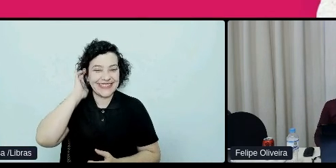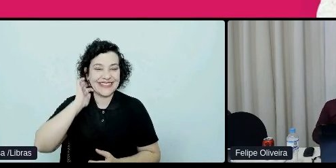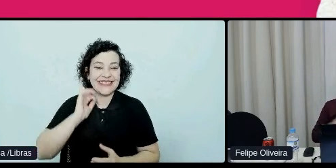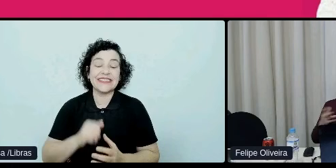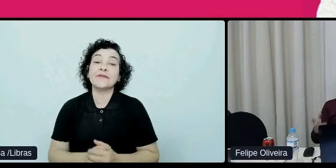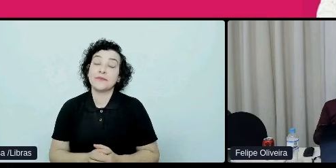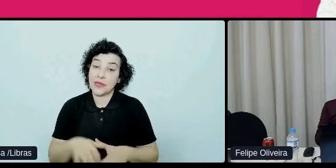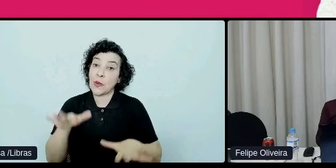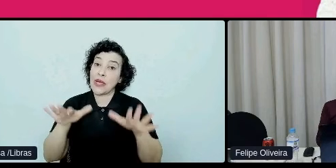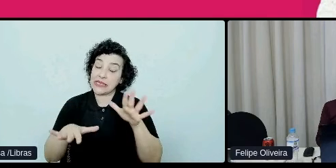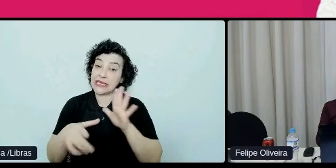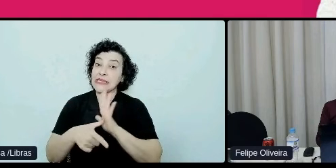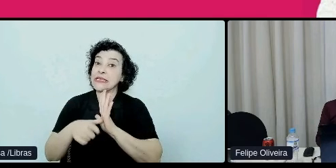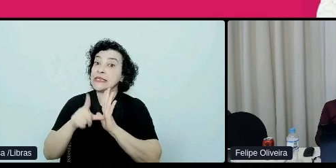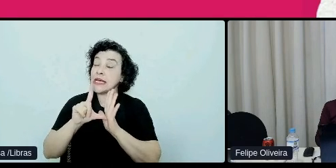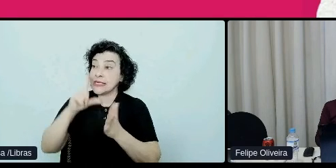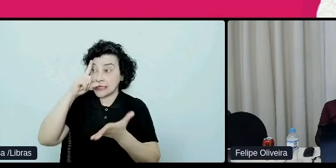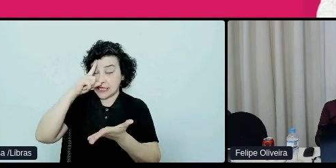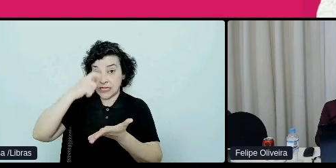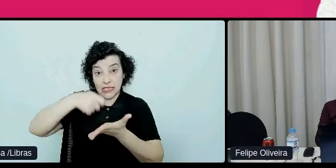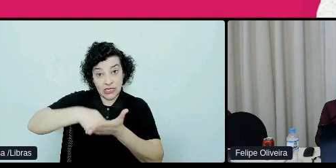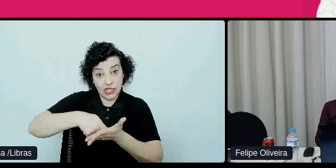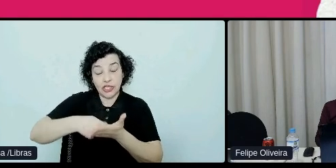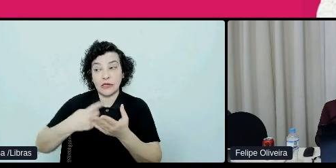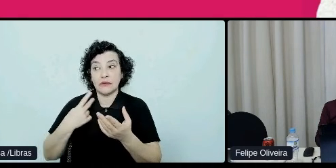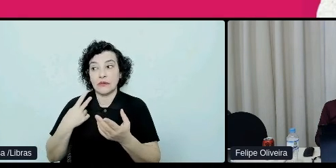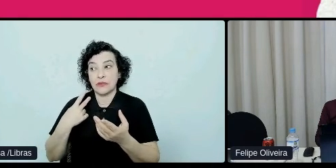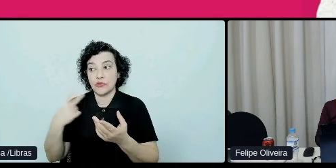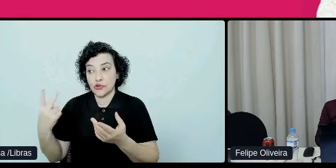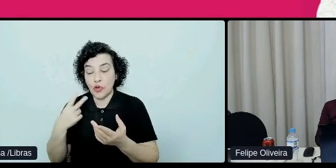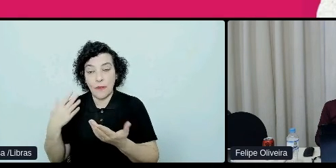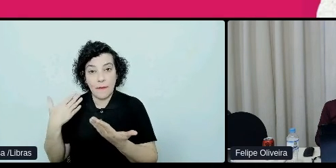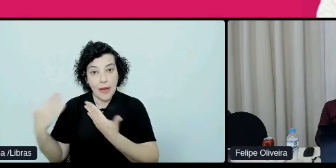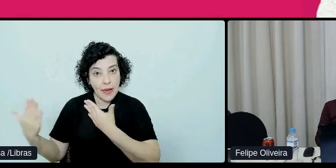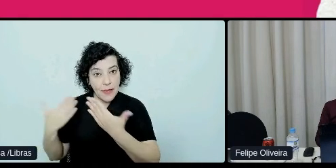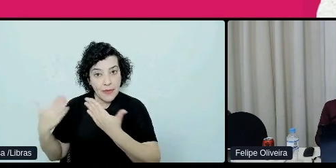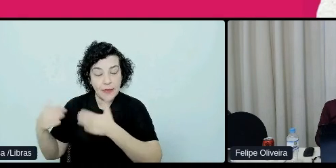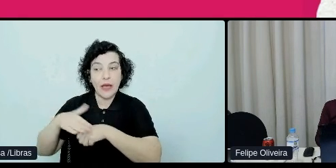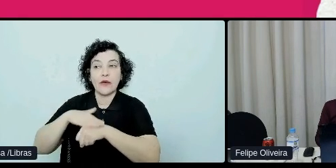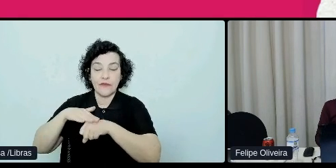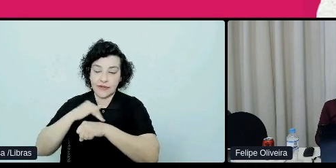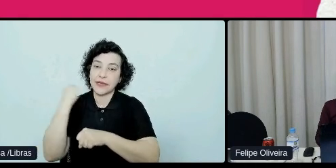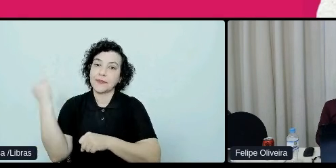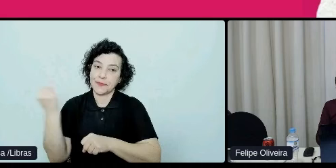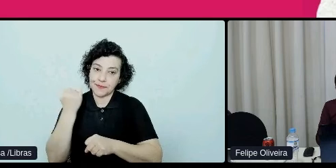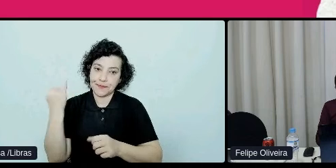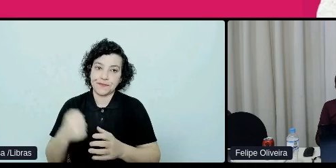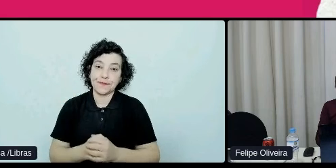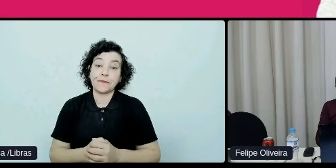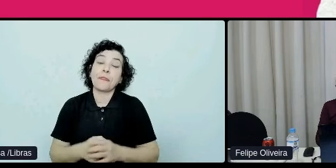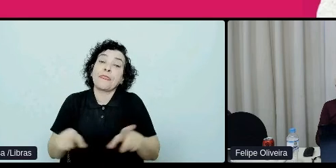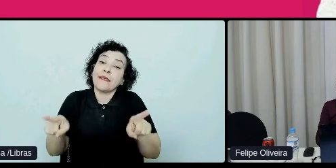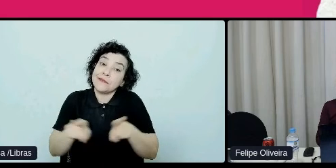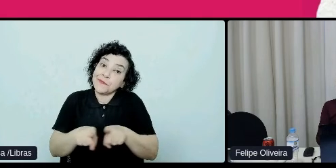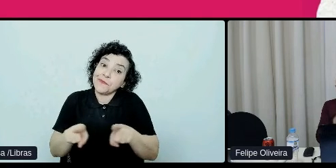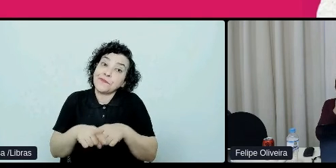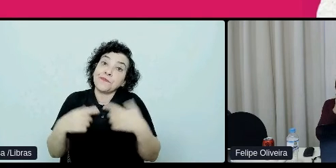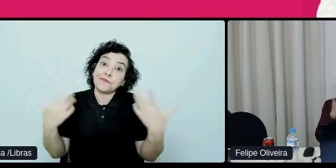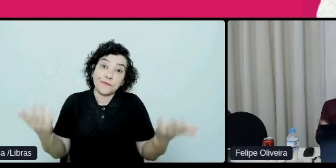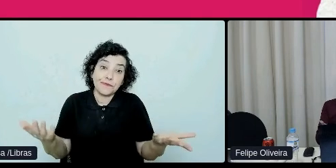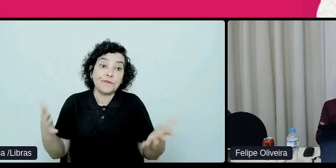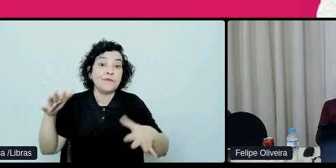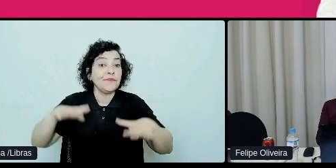algumas decisões ali, esse dia a dia é importante para trocar essa ideia. Né? E tem coisas também que